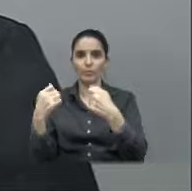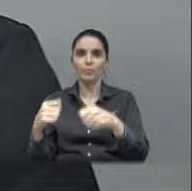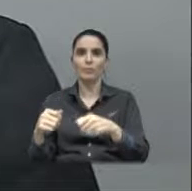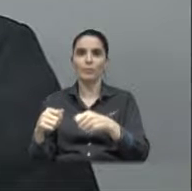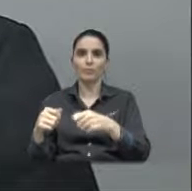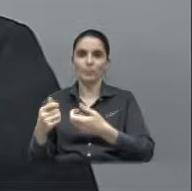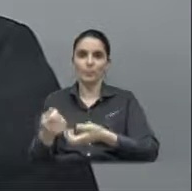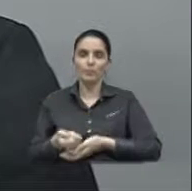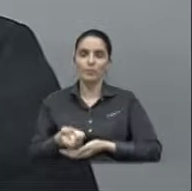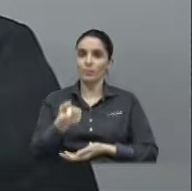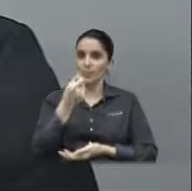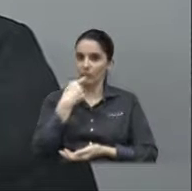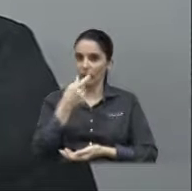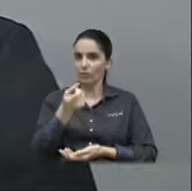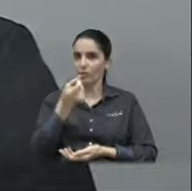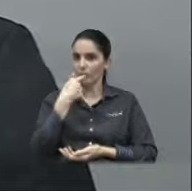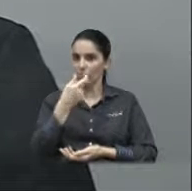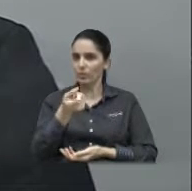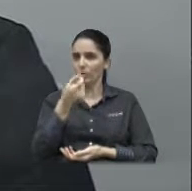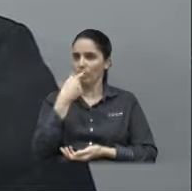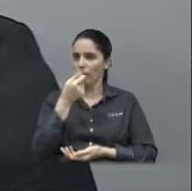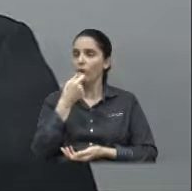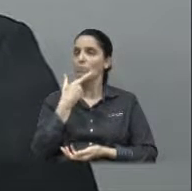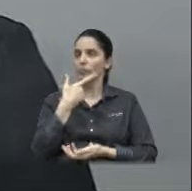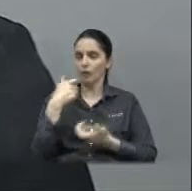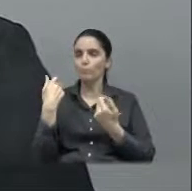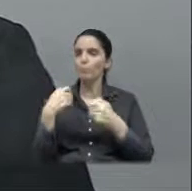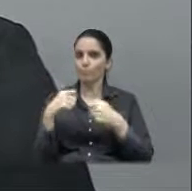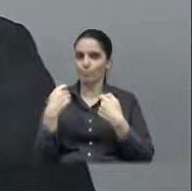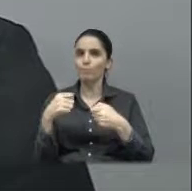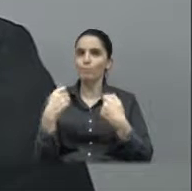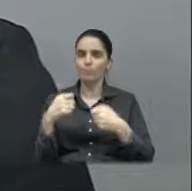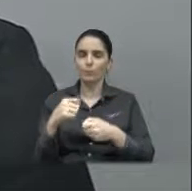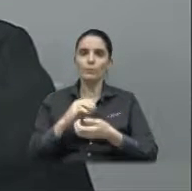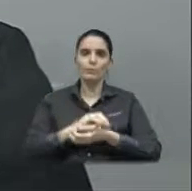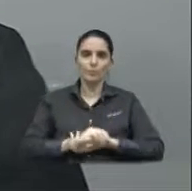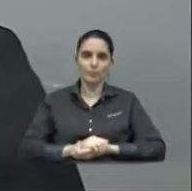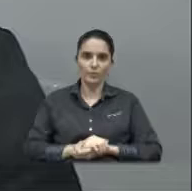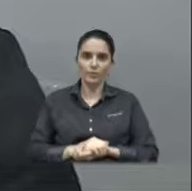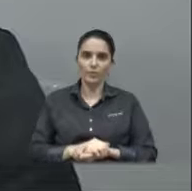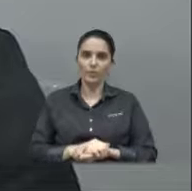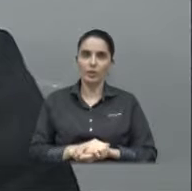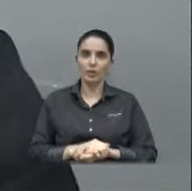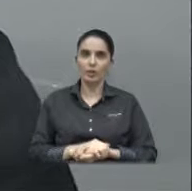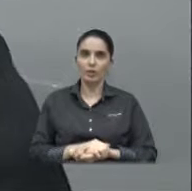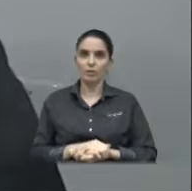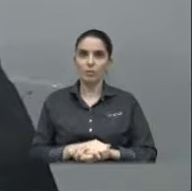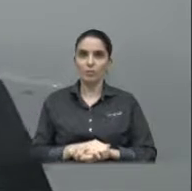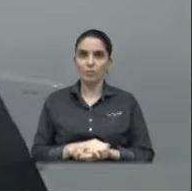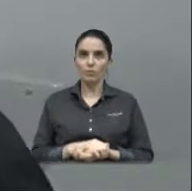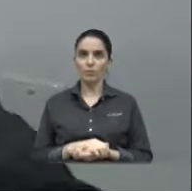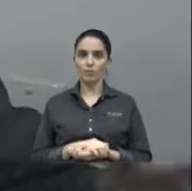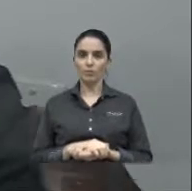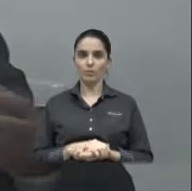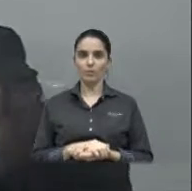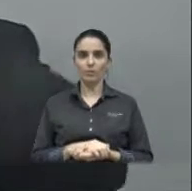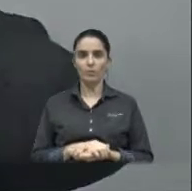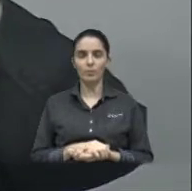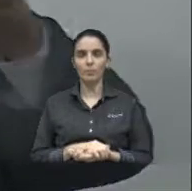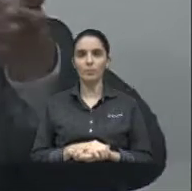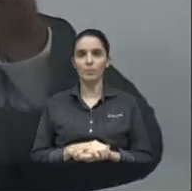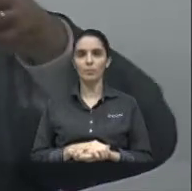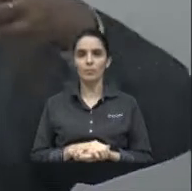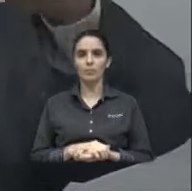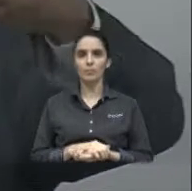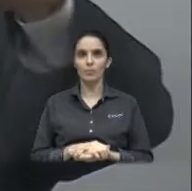de famílias que realmente precisam de um ato de solidariedade. Mesmo independente